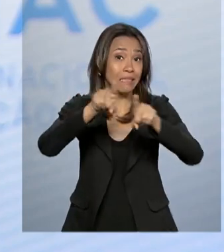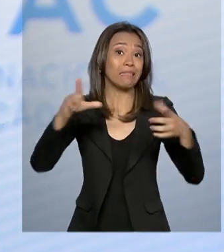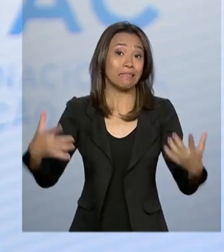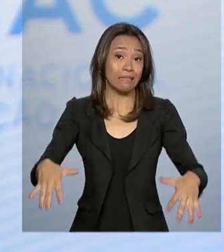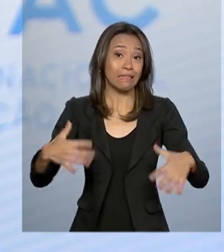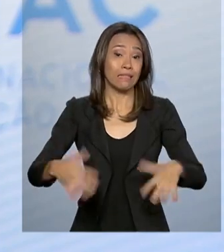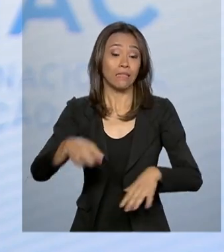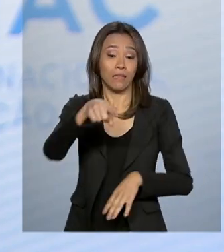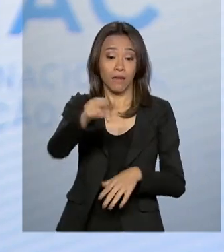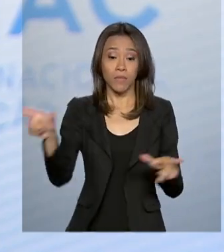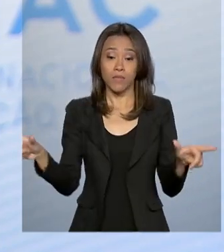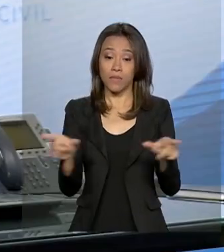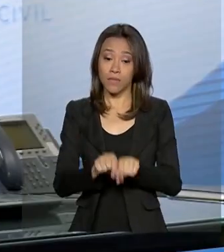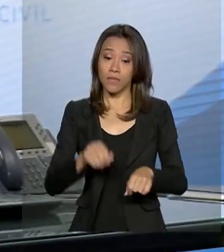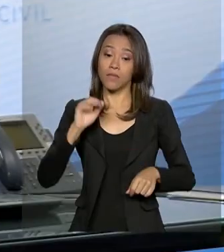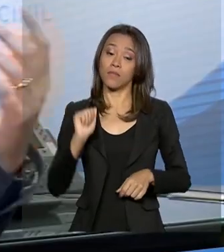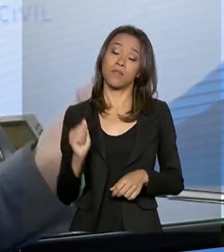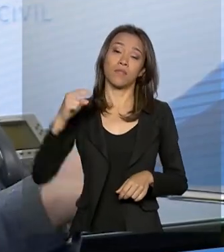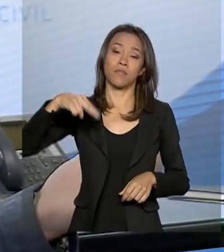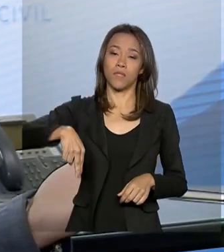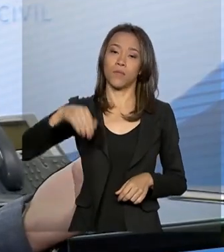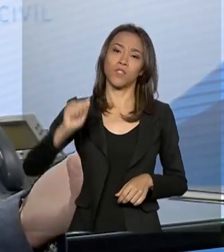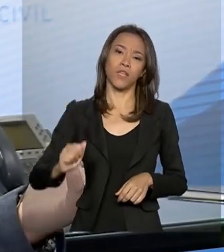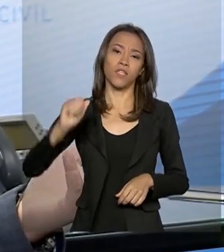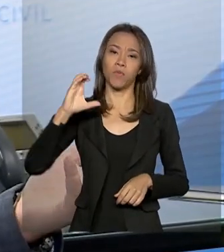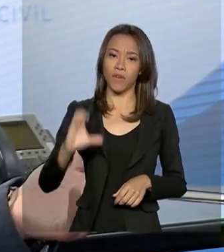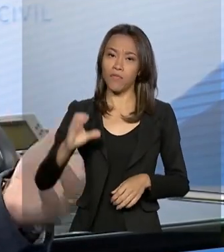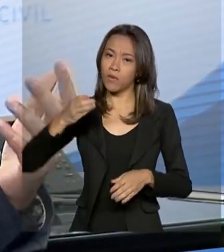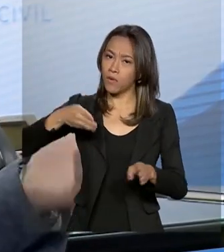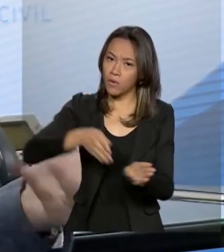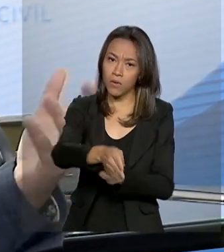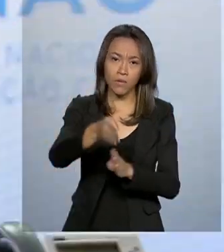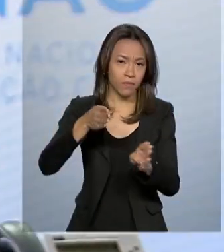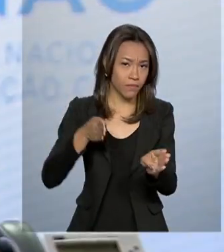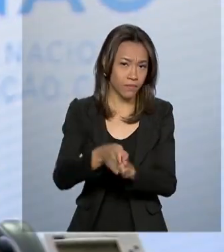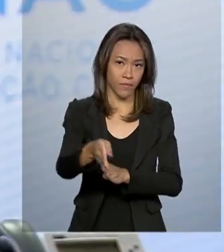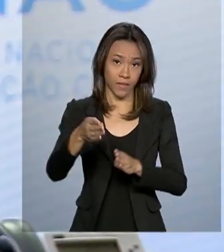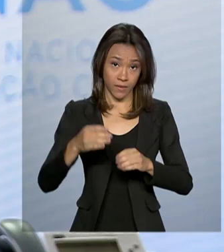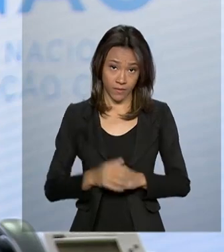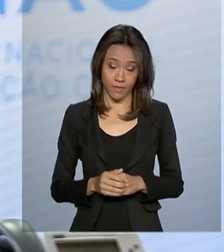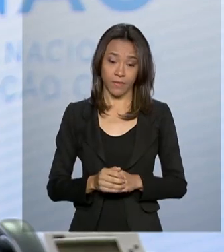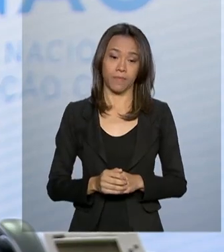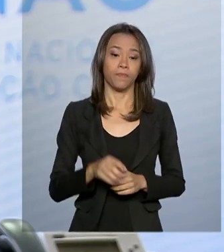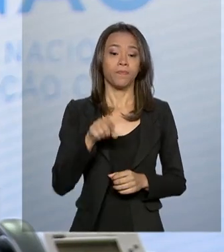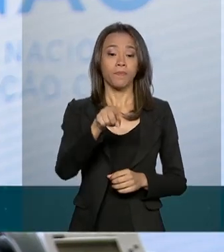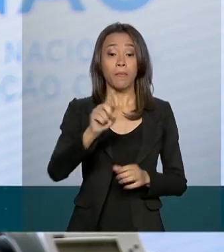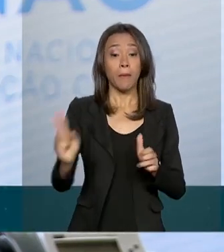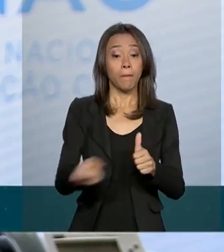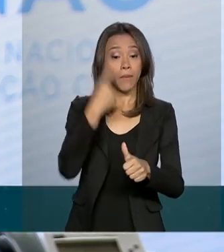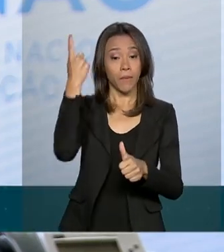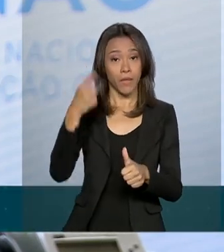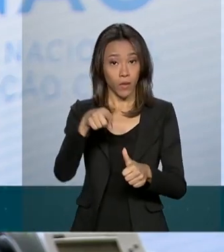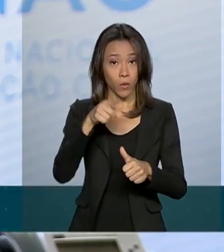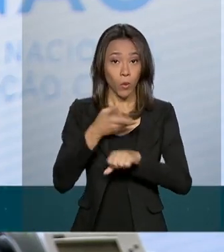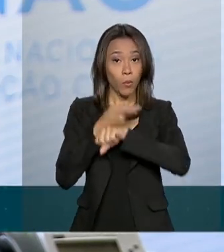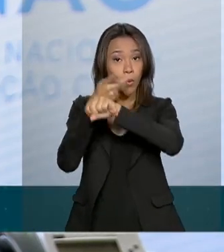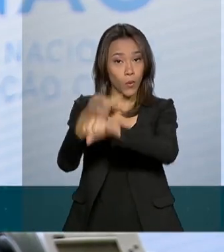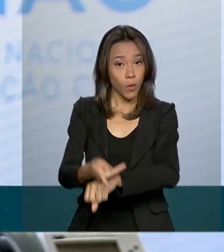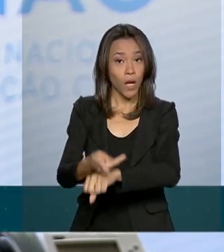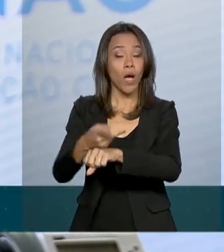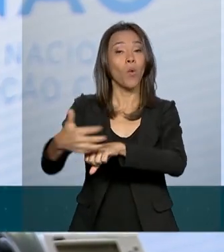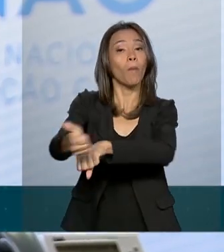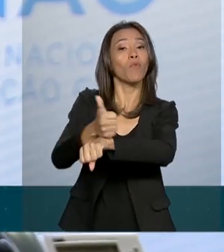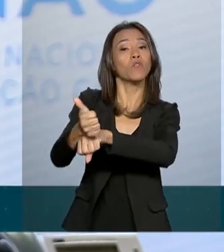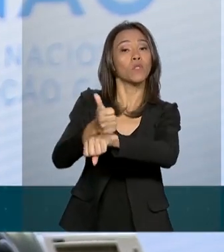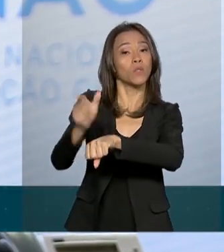ANAC orienta sobre como o passageiro deve agir se tiver algum problema. Primeiramente, procurar um profissional da